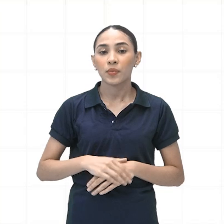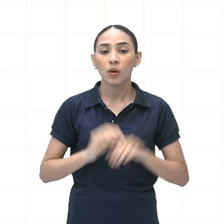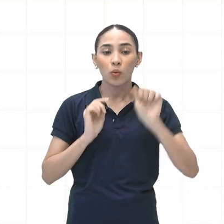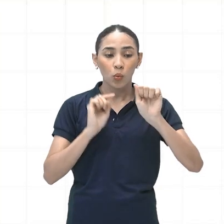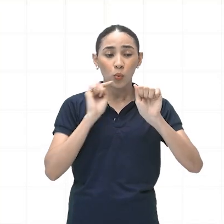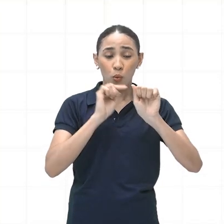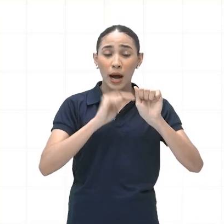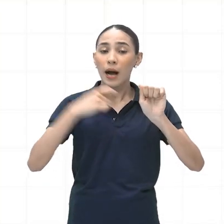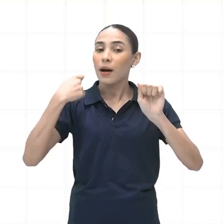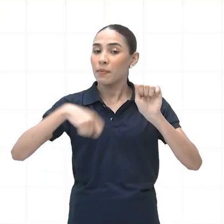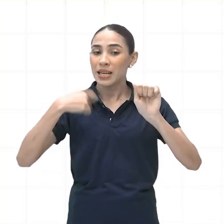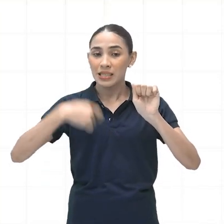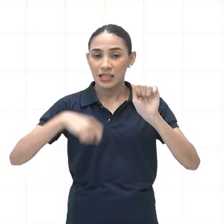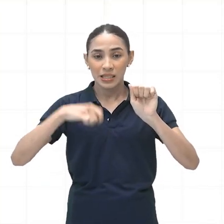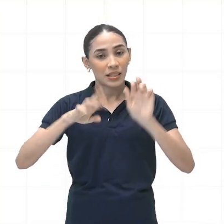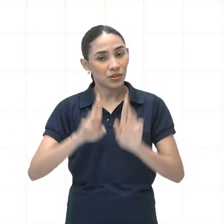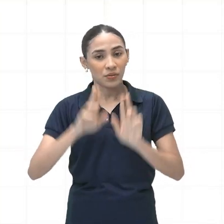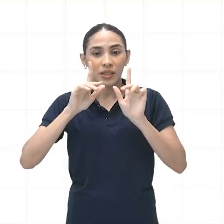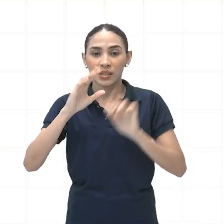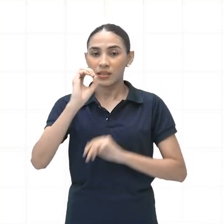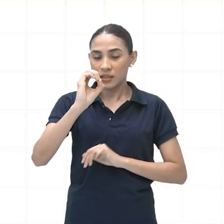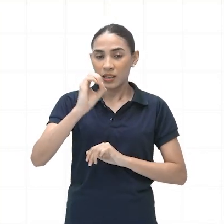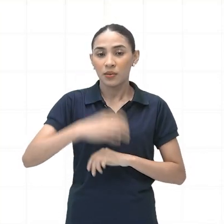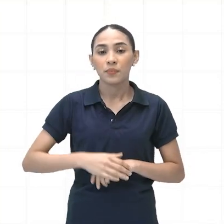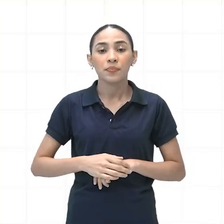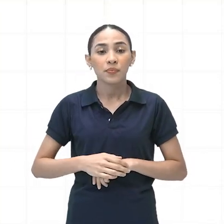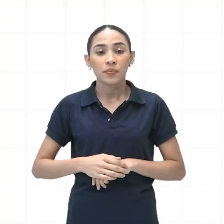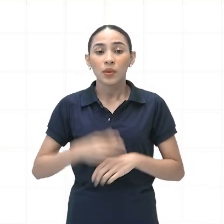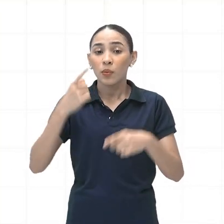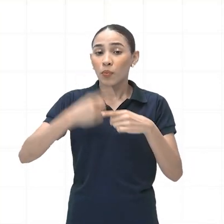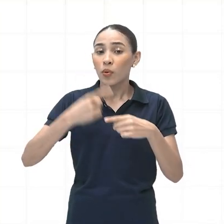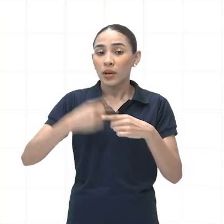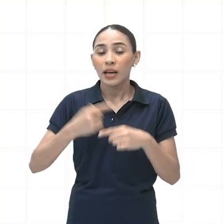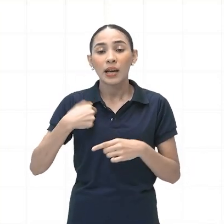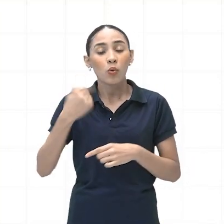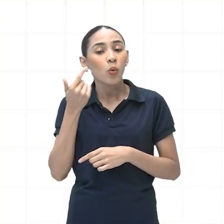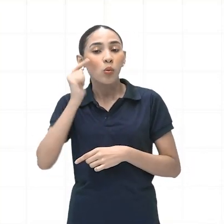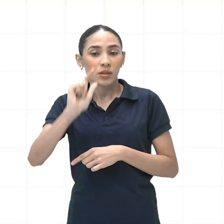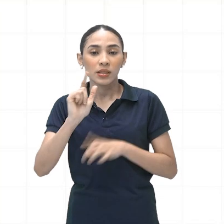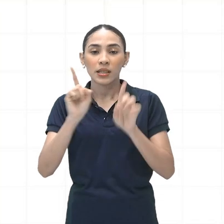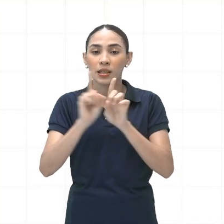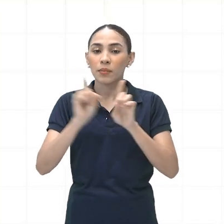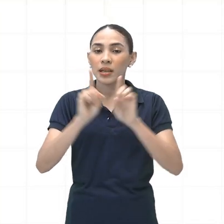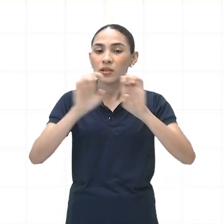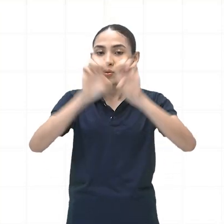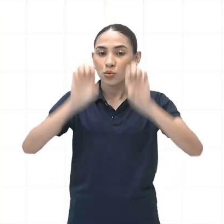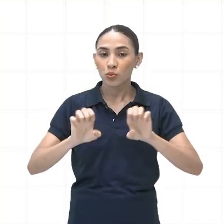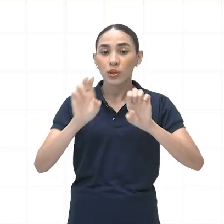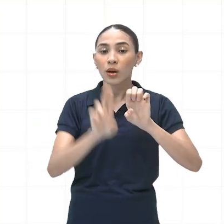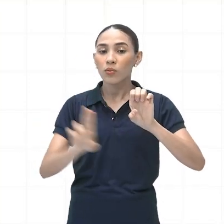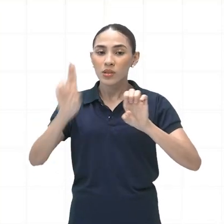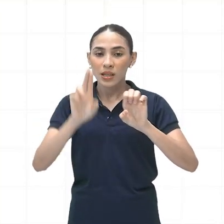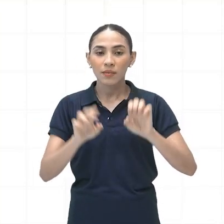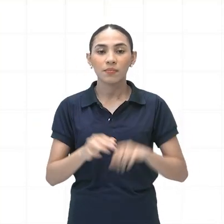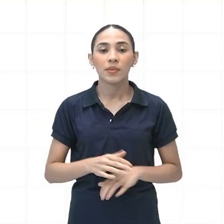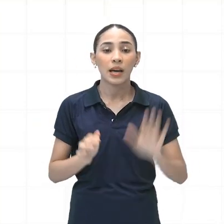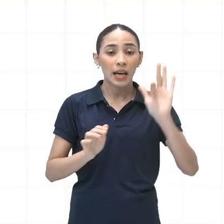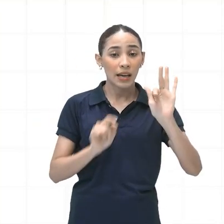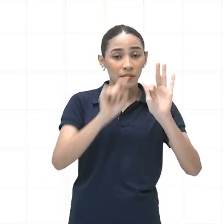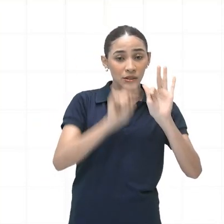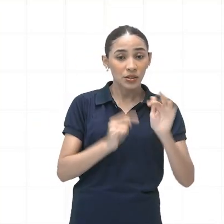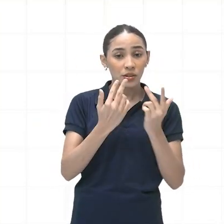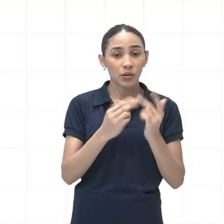A obrigatoriamente é diferente de 0, de tal maneira que eu consiga escrever essa função, ó. F de x é igual